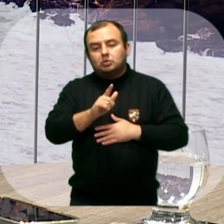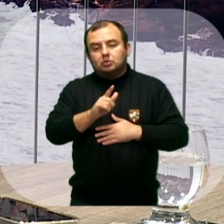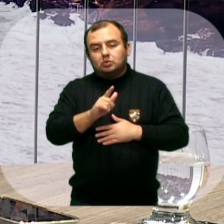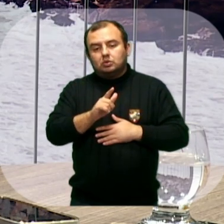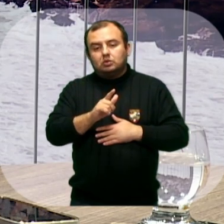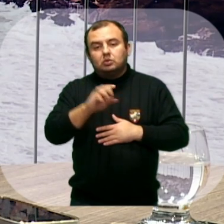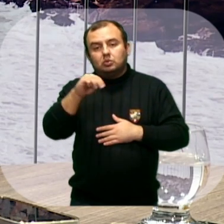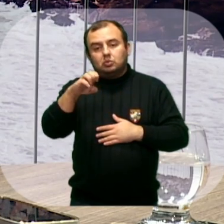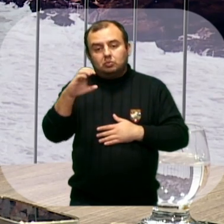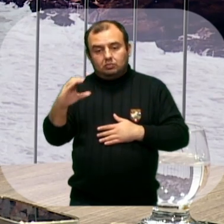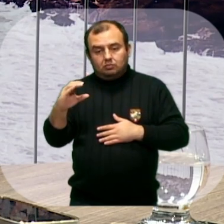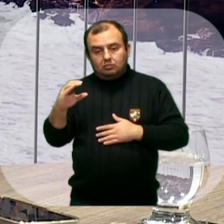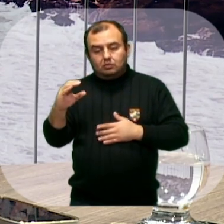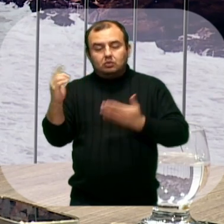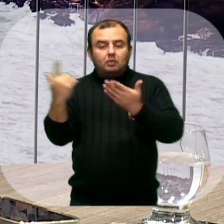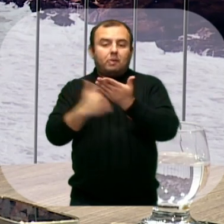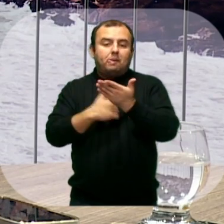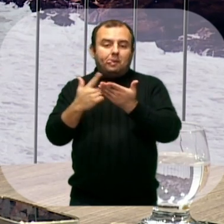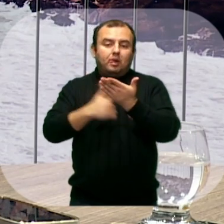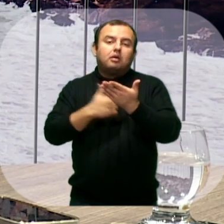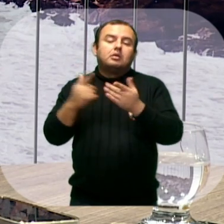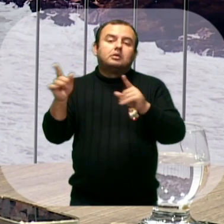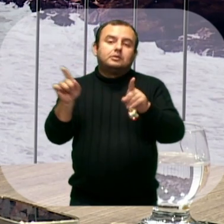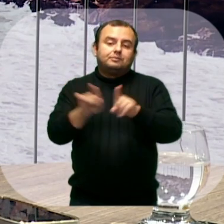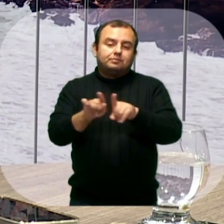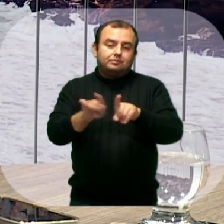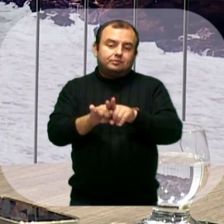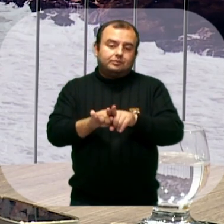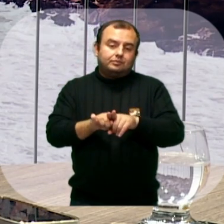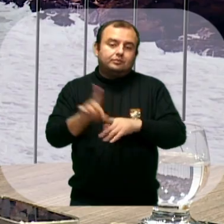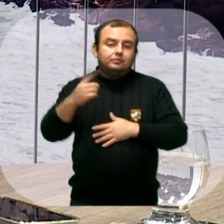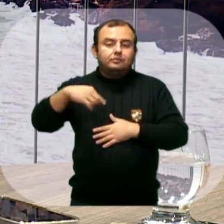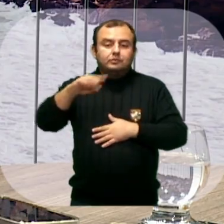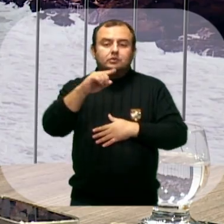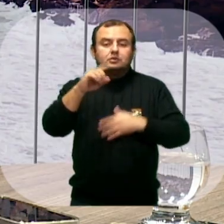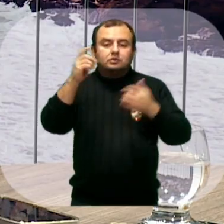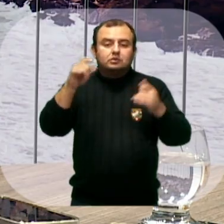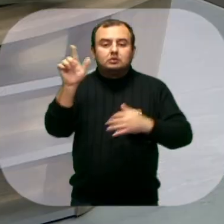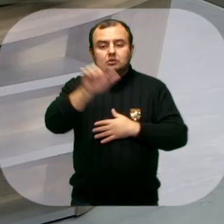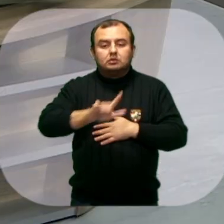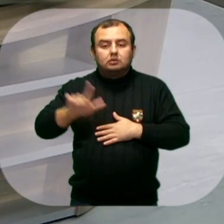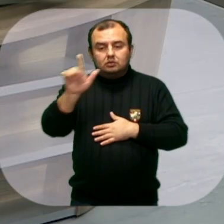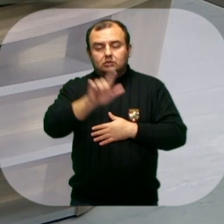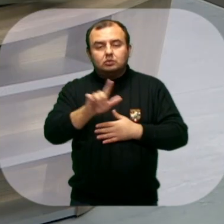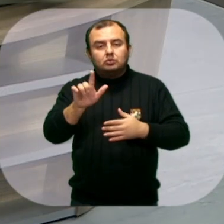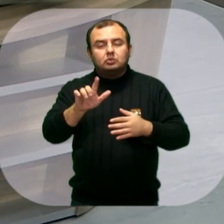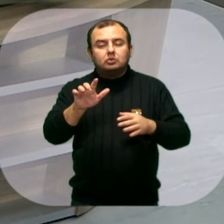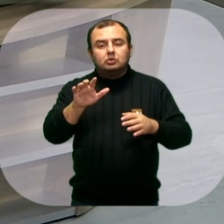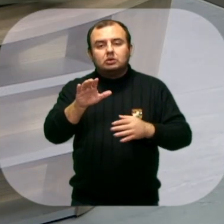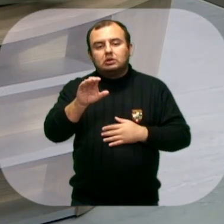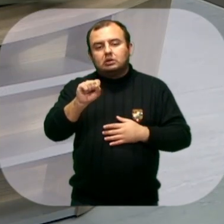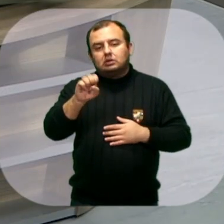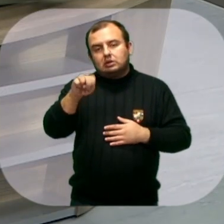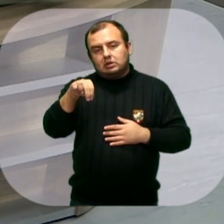no MEC, que são livros inclusivos, do que nós chamamos de literatura sensorial.